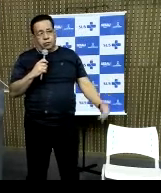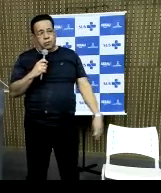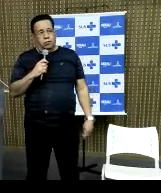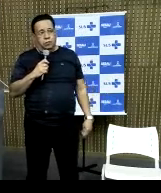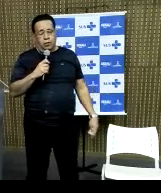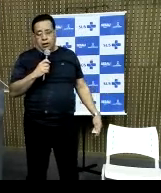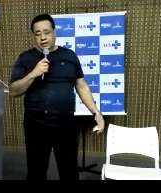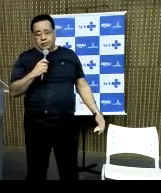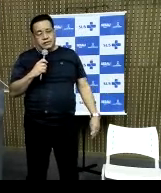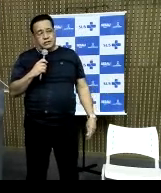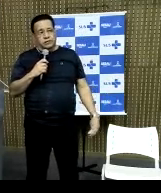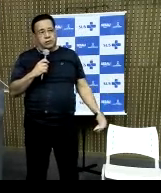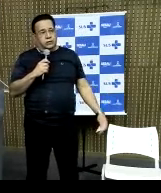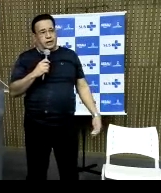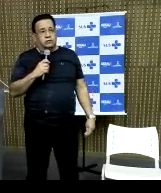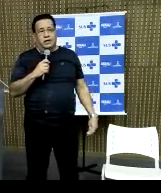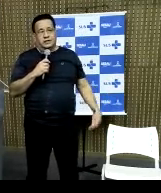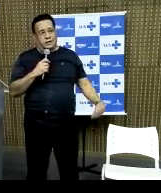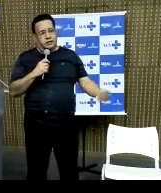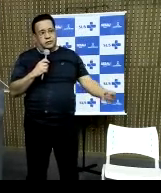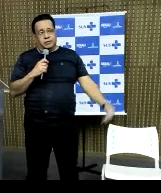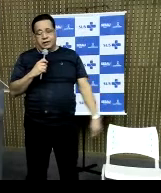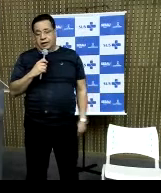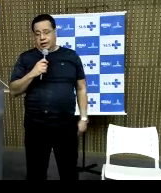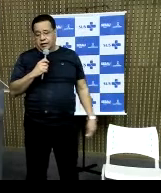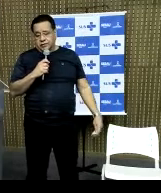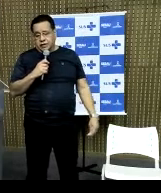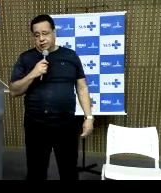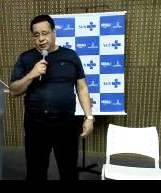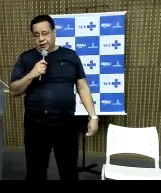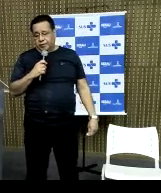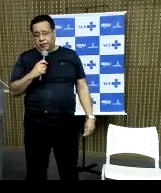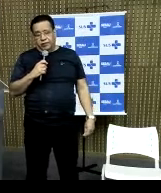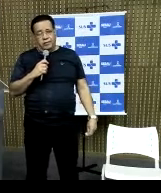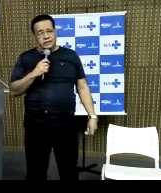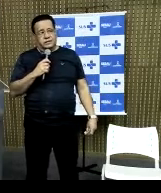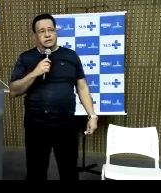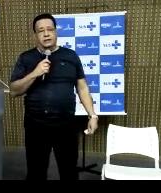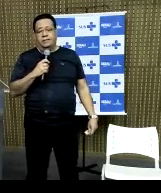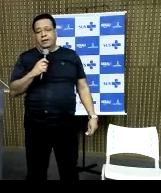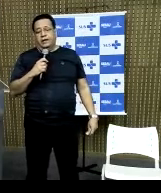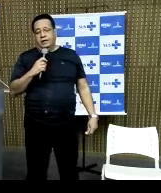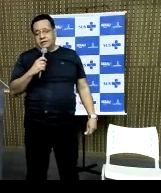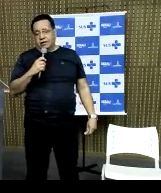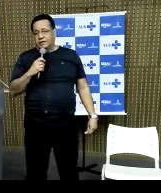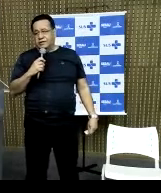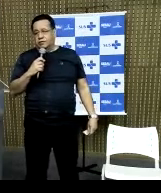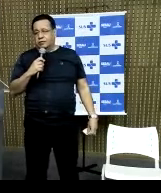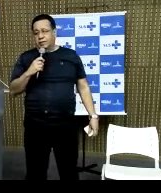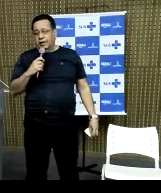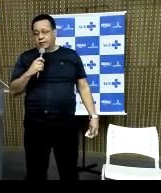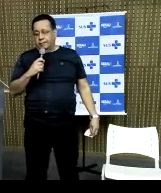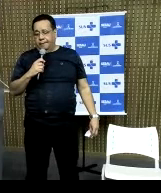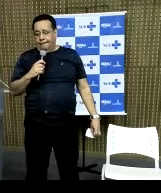aí um administrativo em contrato, ele está responsável pela farmácia, né? E está fazendo